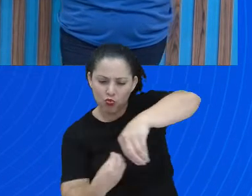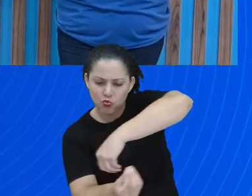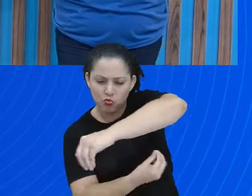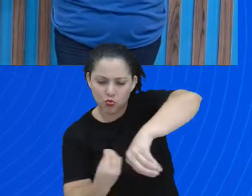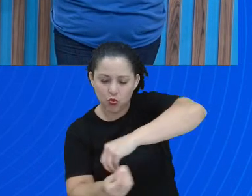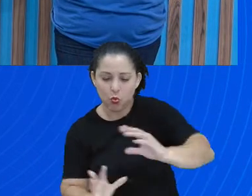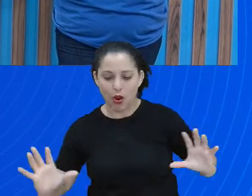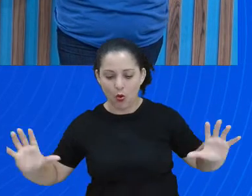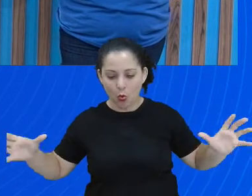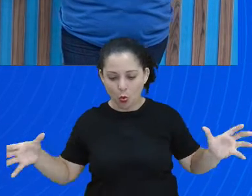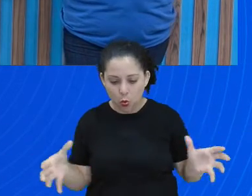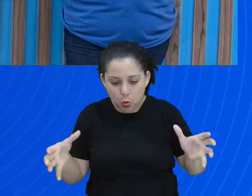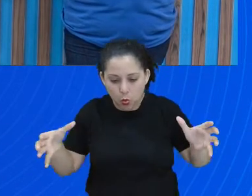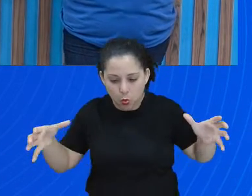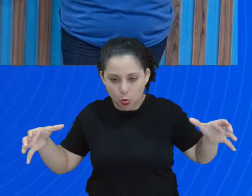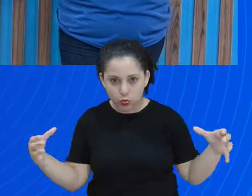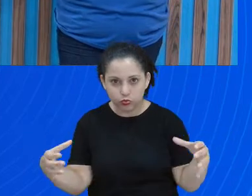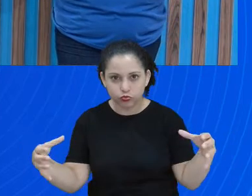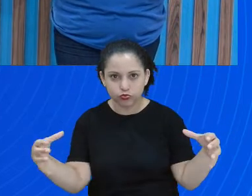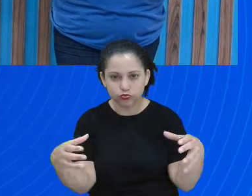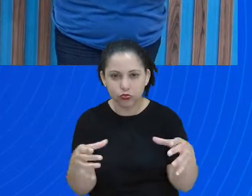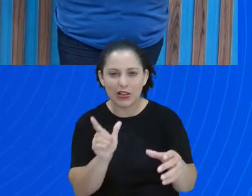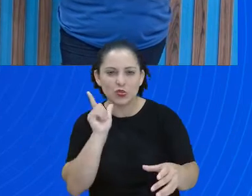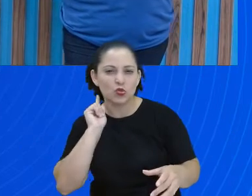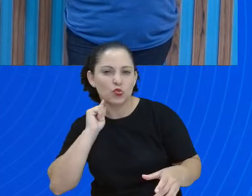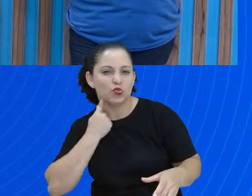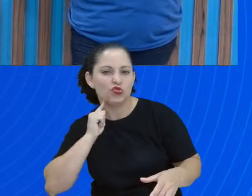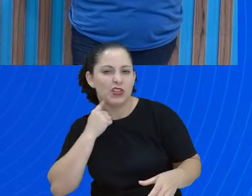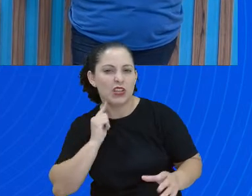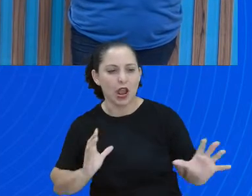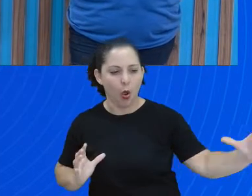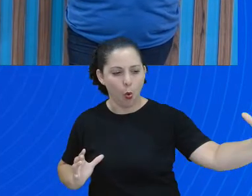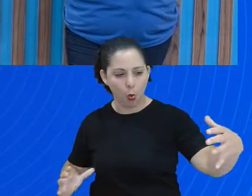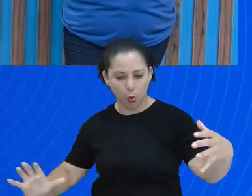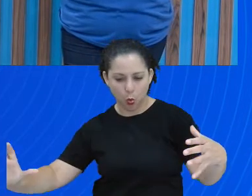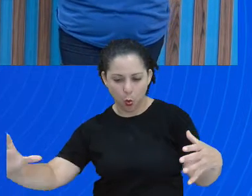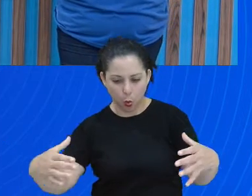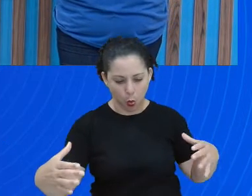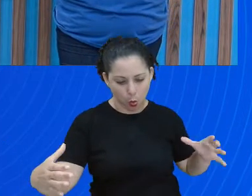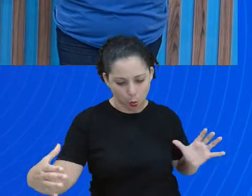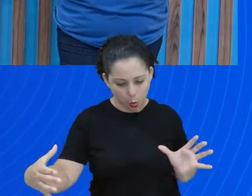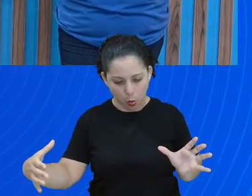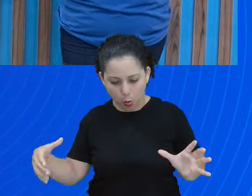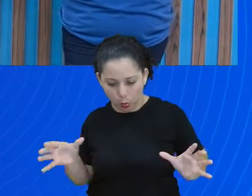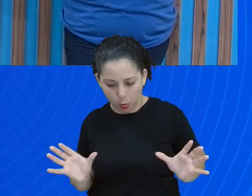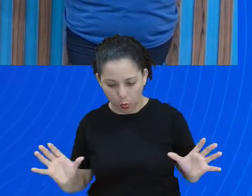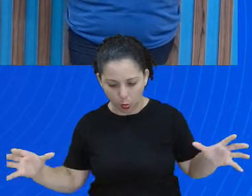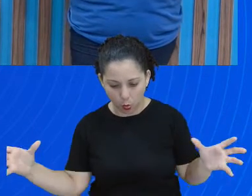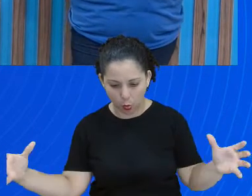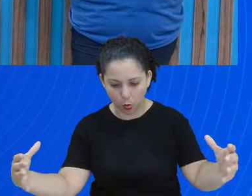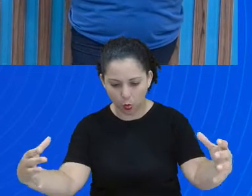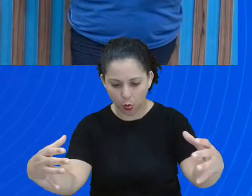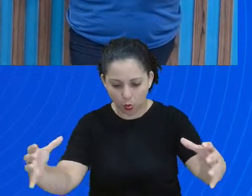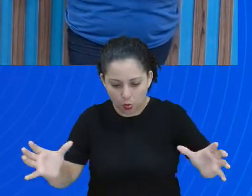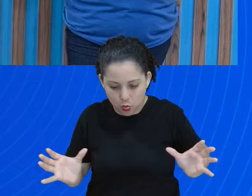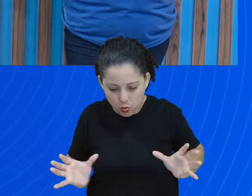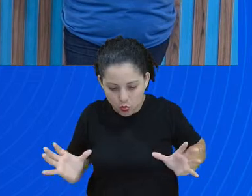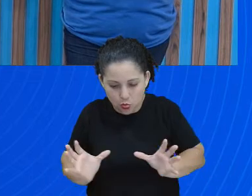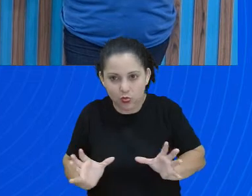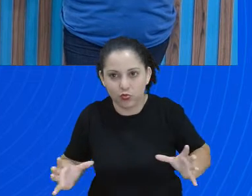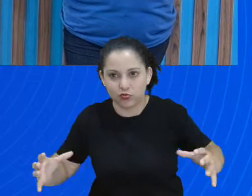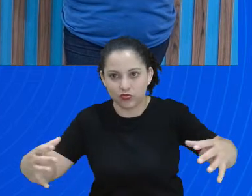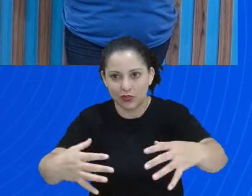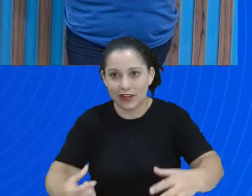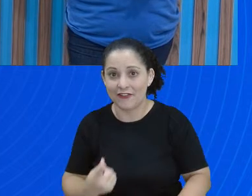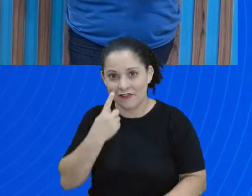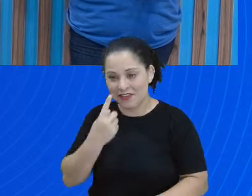começa a juntar todas as impurezas, né? Formando flocos de impurezas, tá certo? Por isso